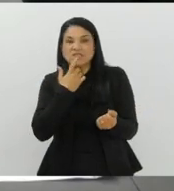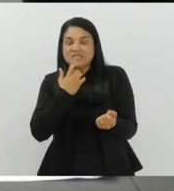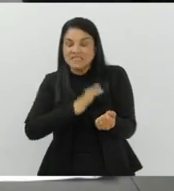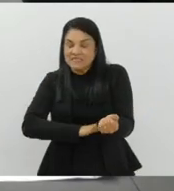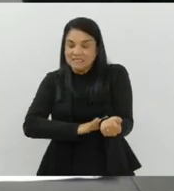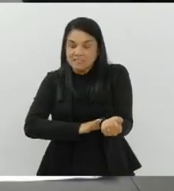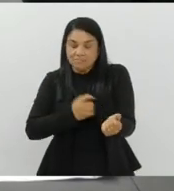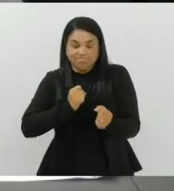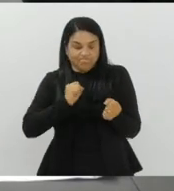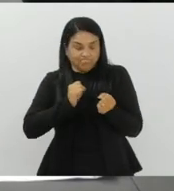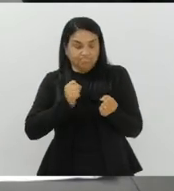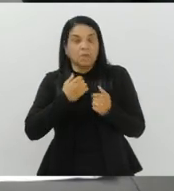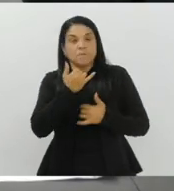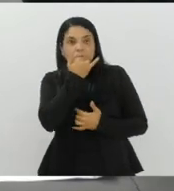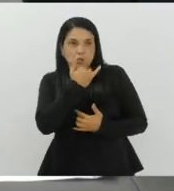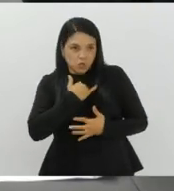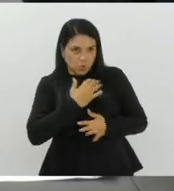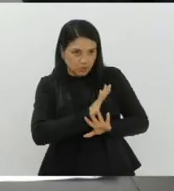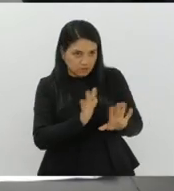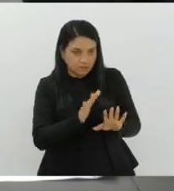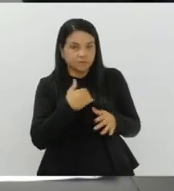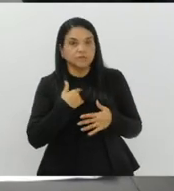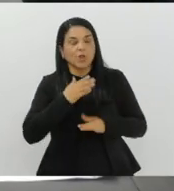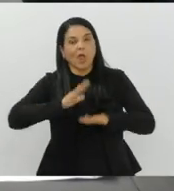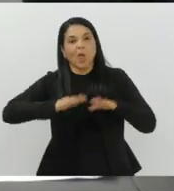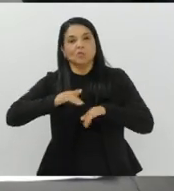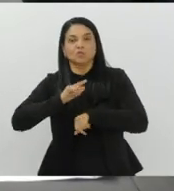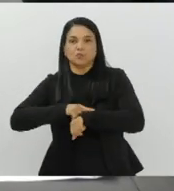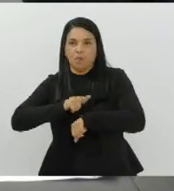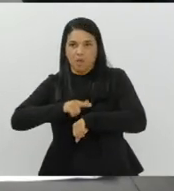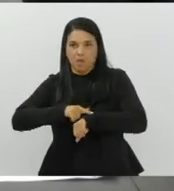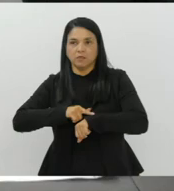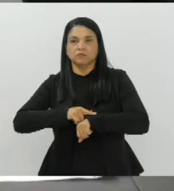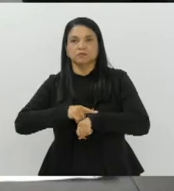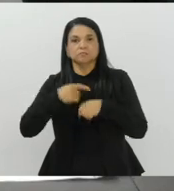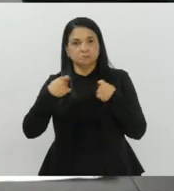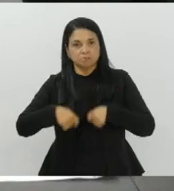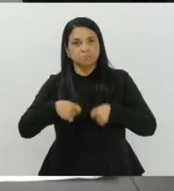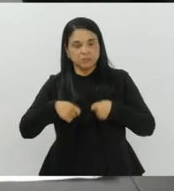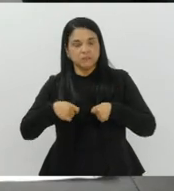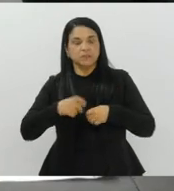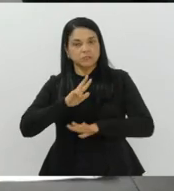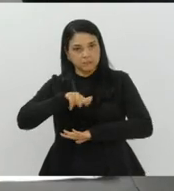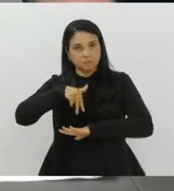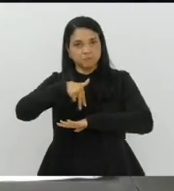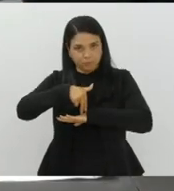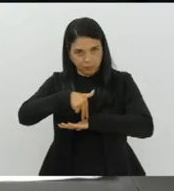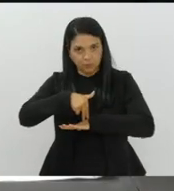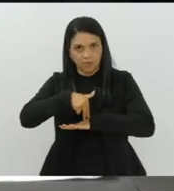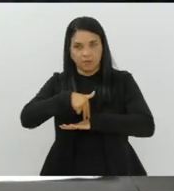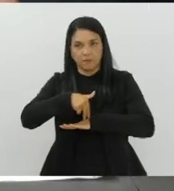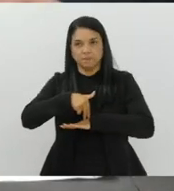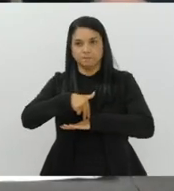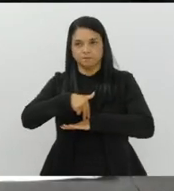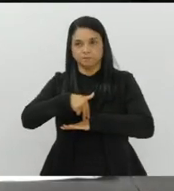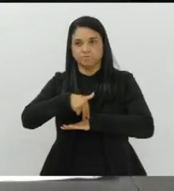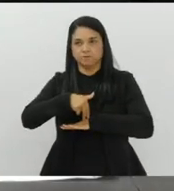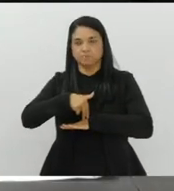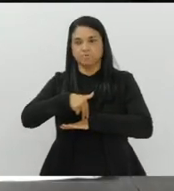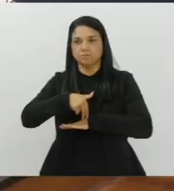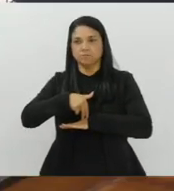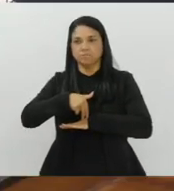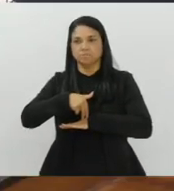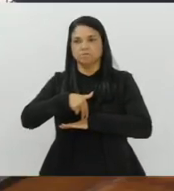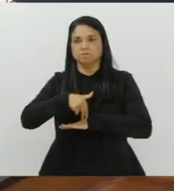me perdoem também, e em alguns momentos a gente precisa também se posicionar. Então, presidente, só para... Deputado.